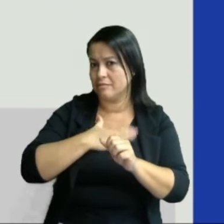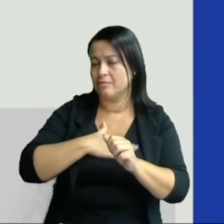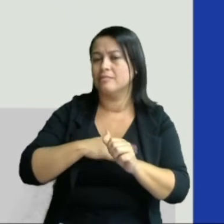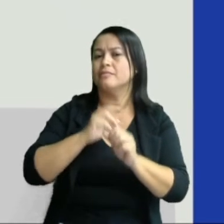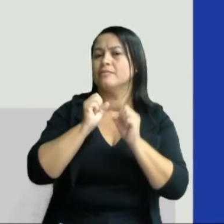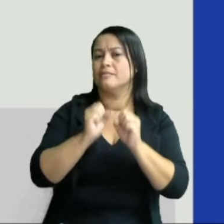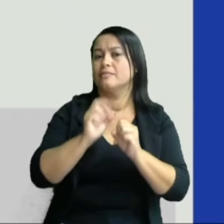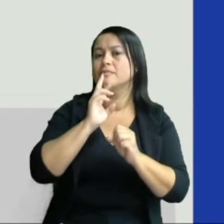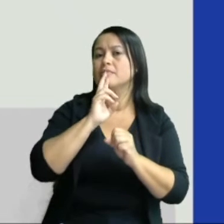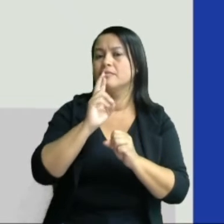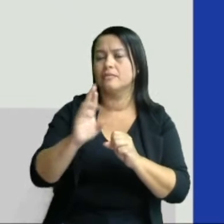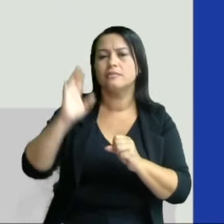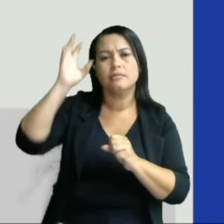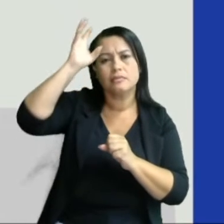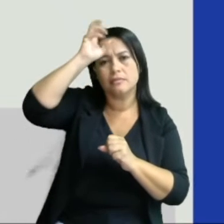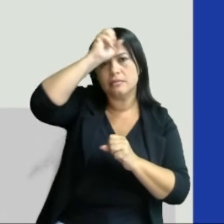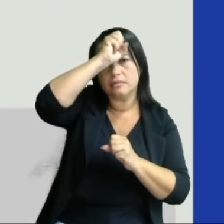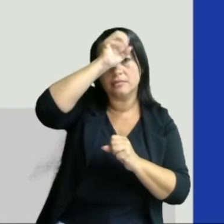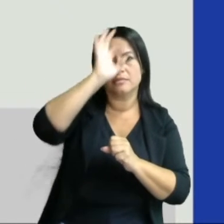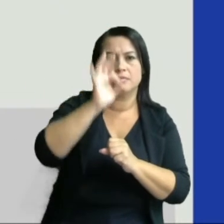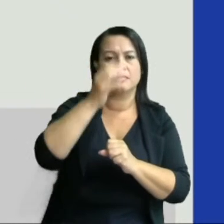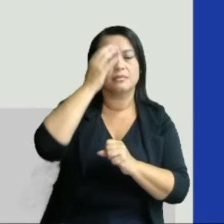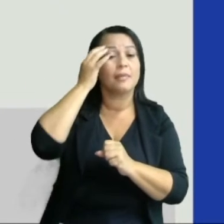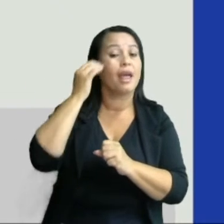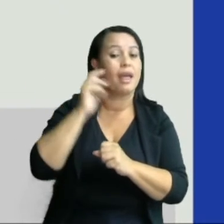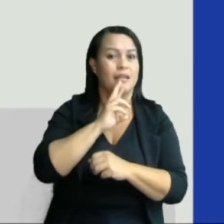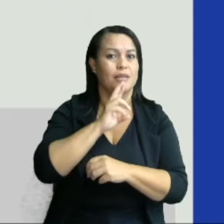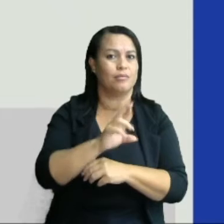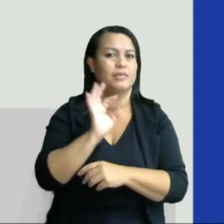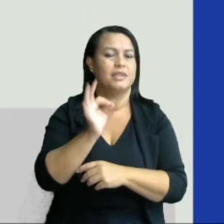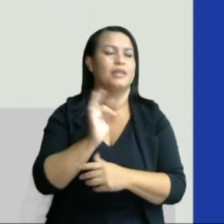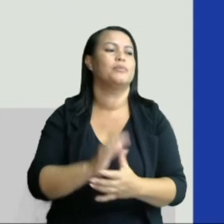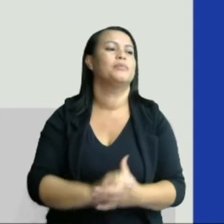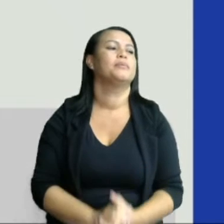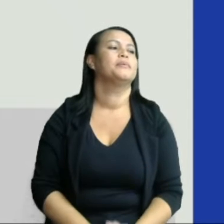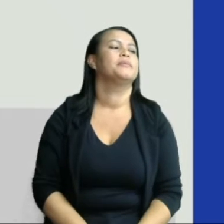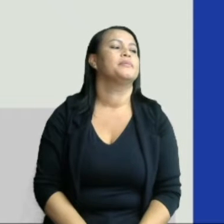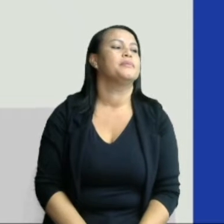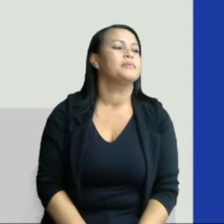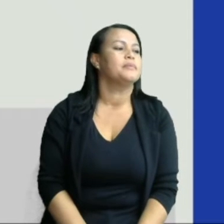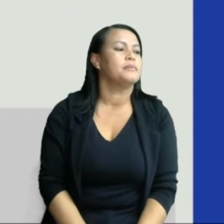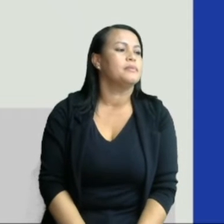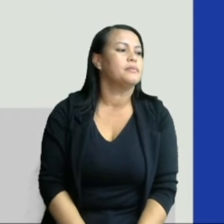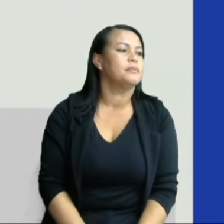gente poder compreender esse resultado.